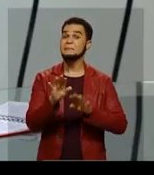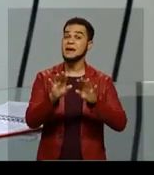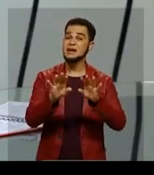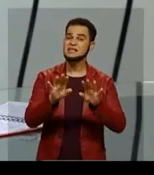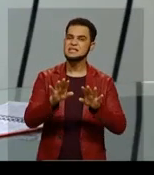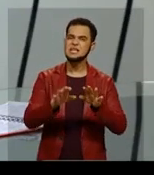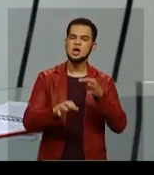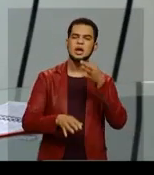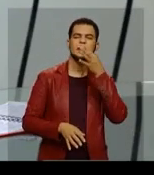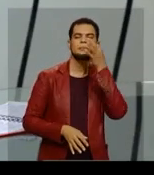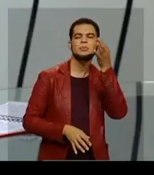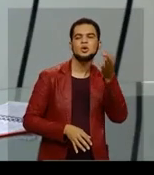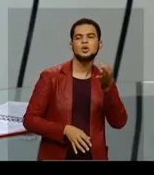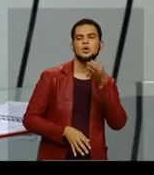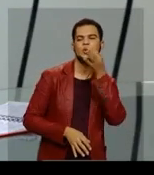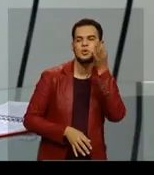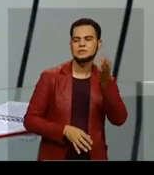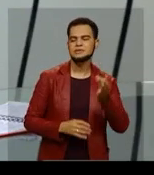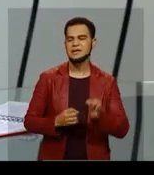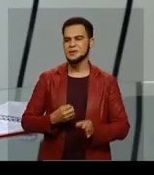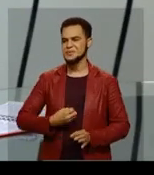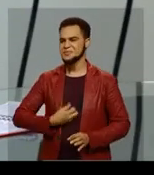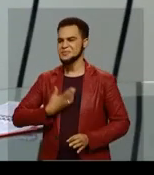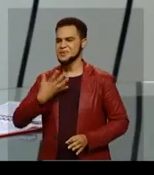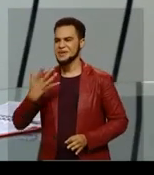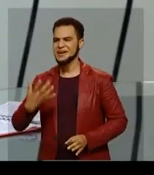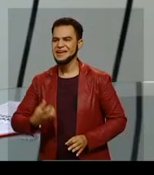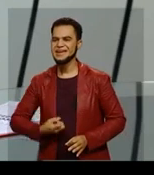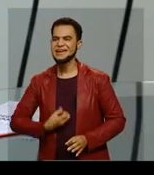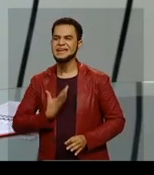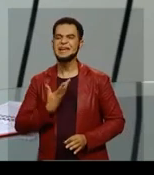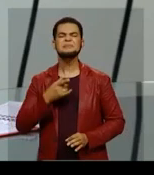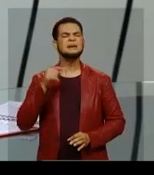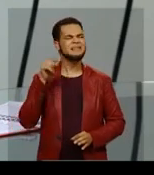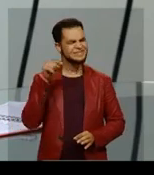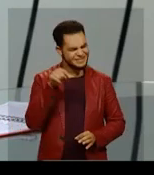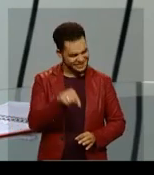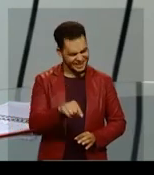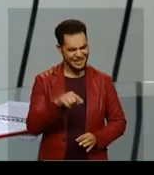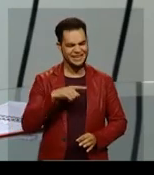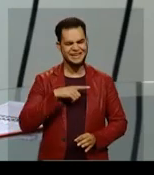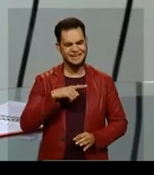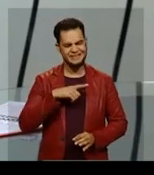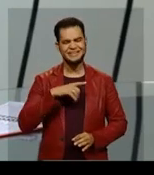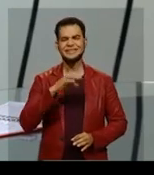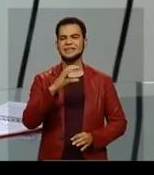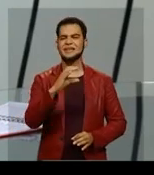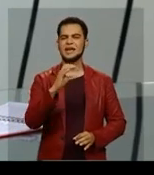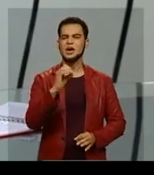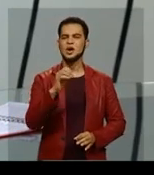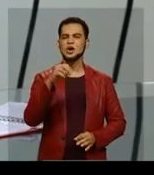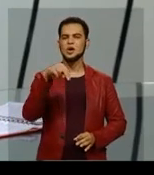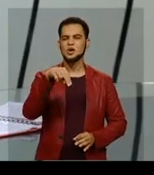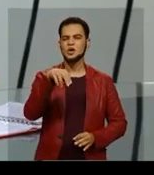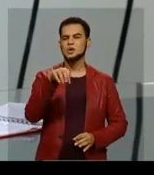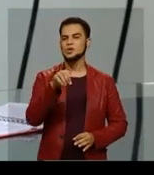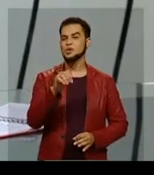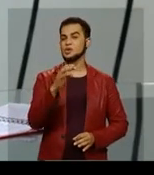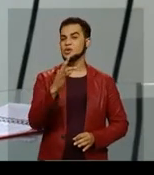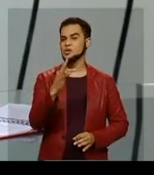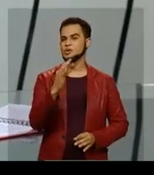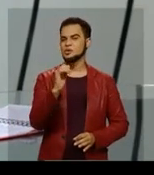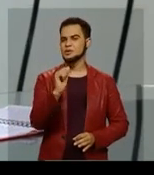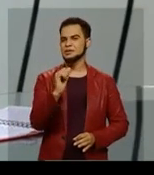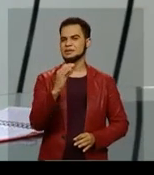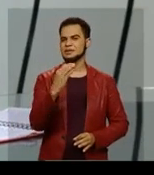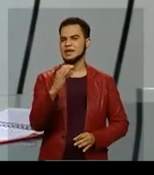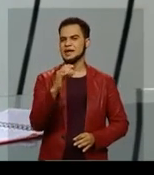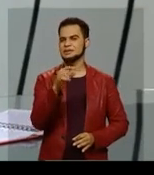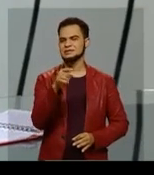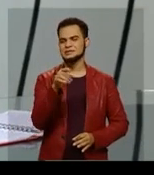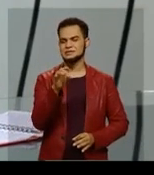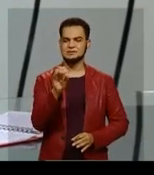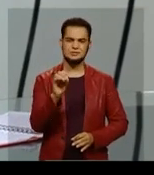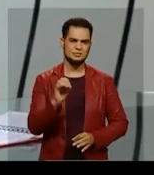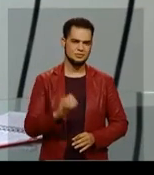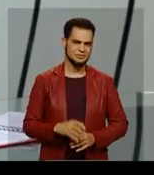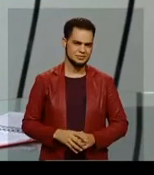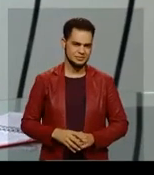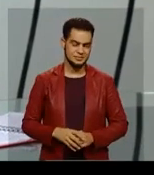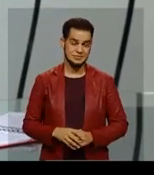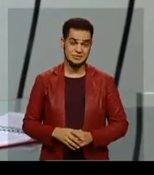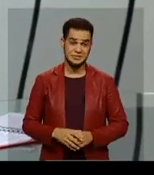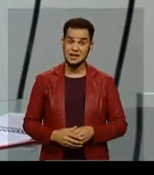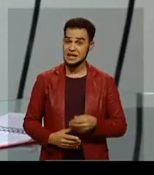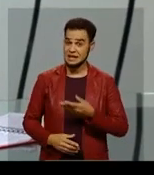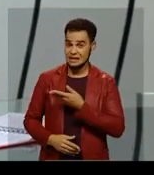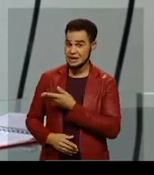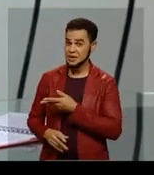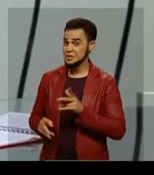então você acha muito essa conotação. Então, nessa dificuldade que o Fernando falou, às